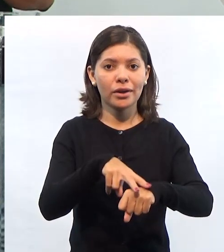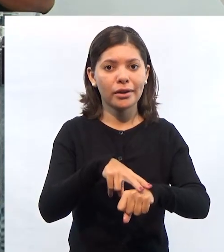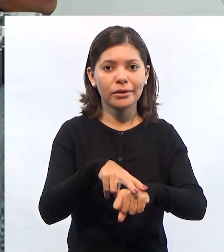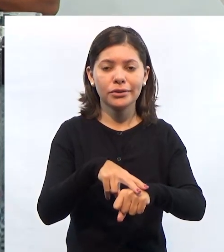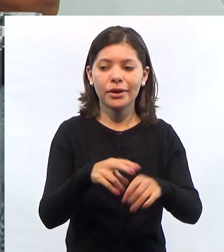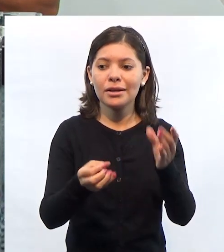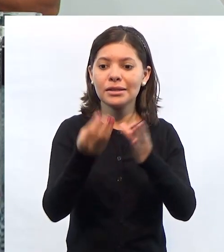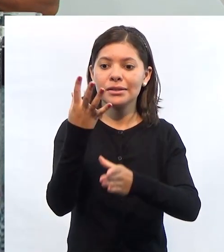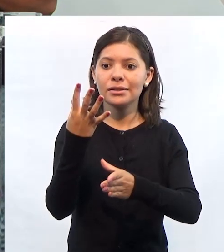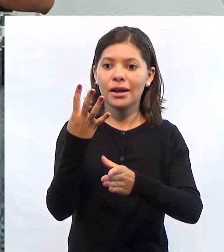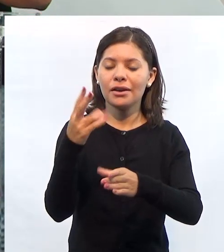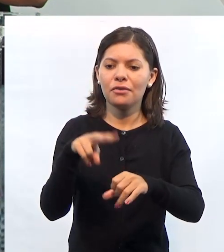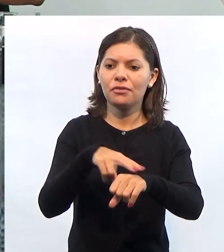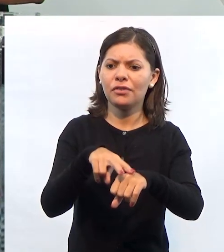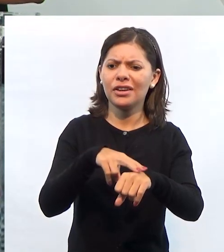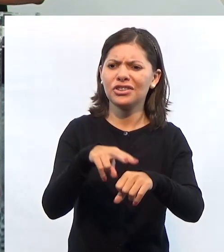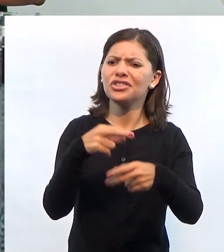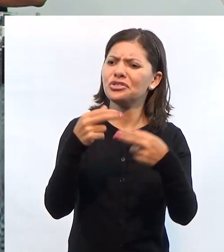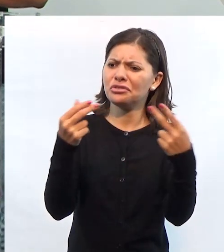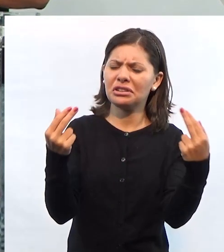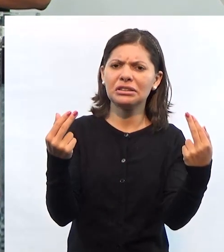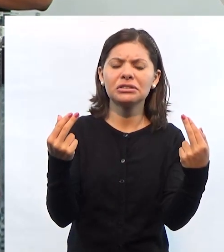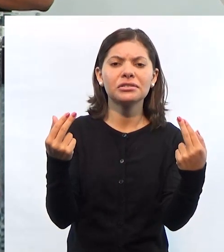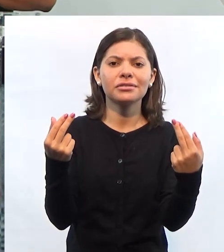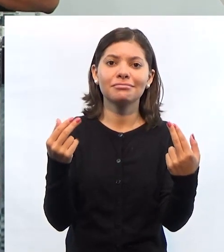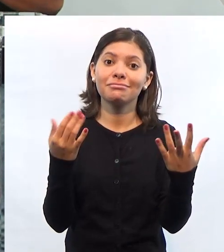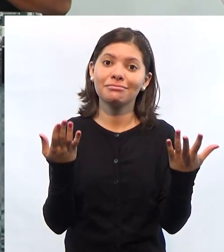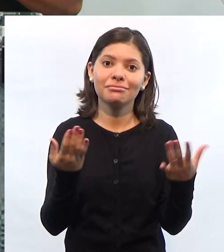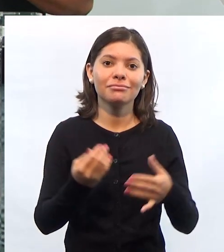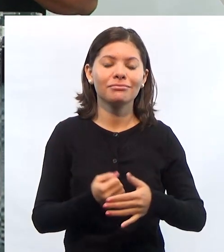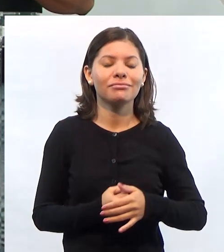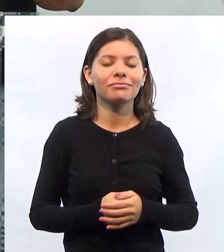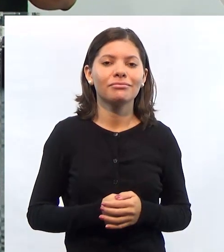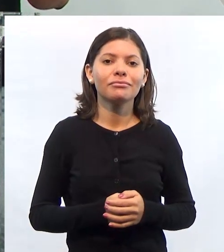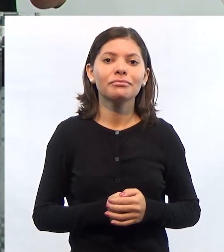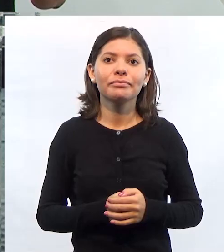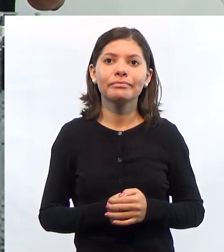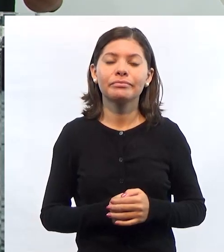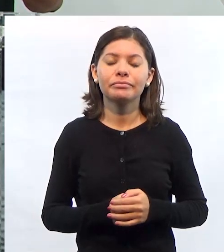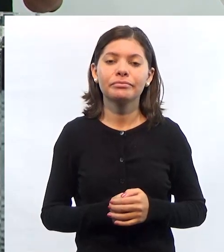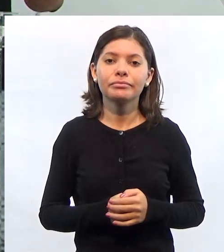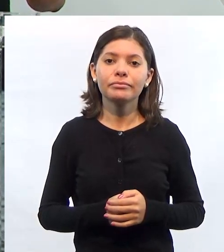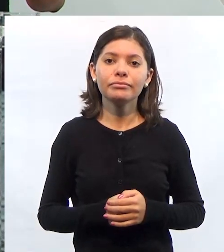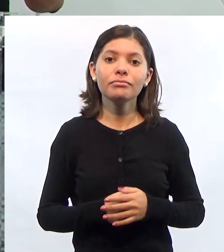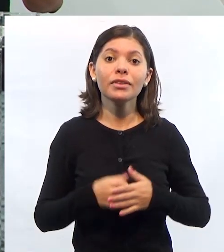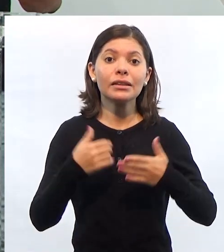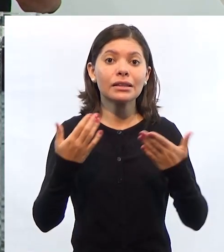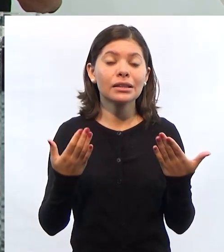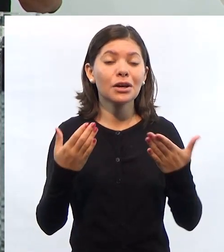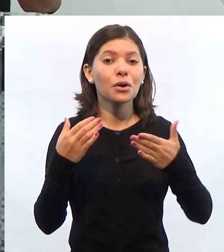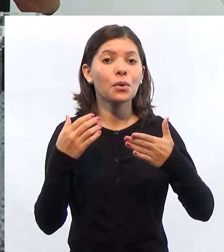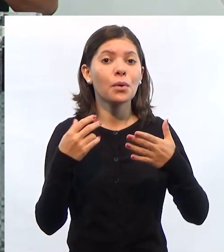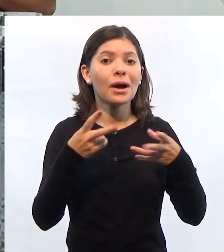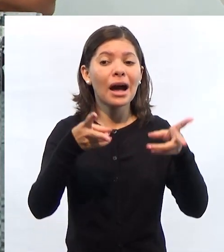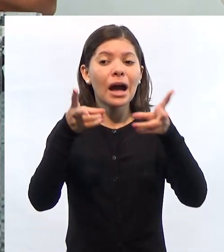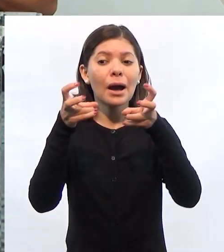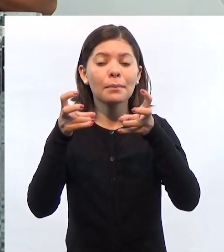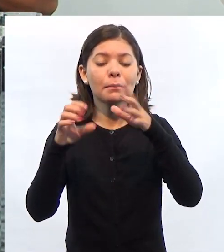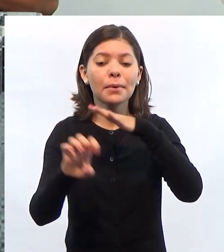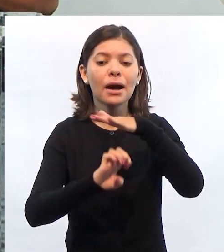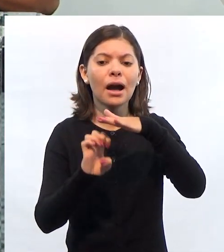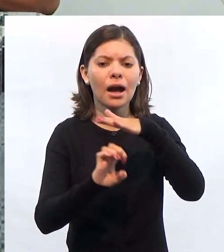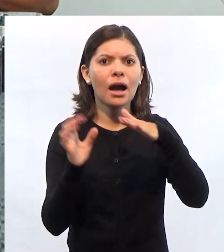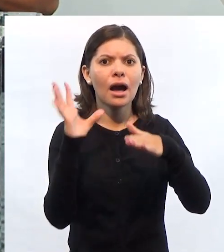verde pode sair com um tom de verde um pouco diferente então para que a empresa perceba